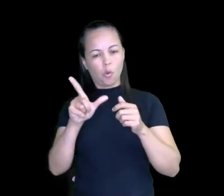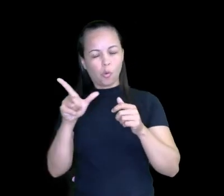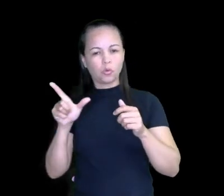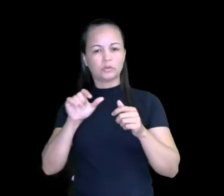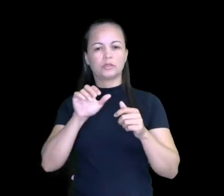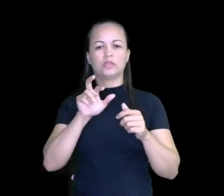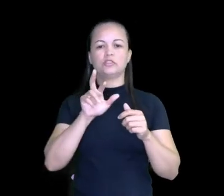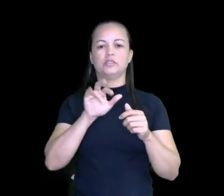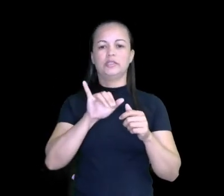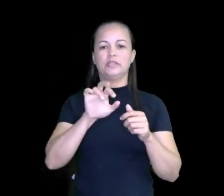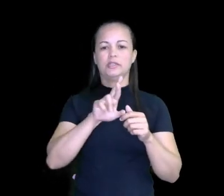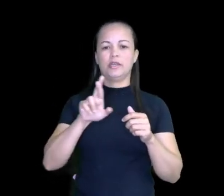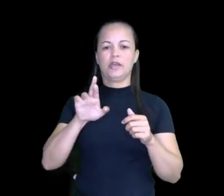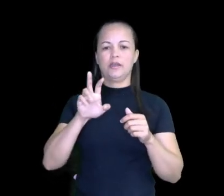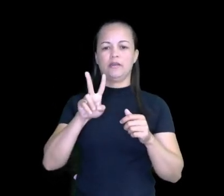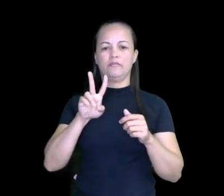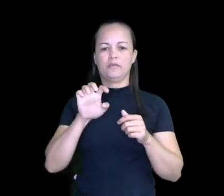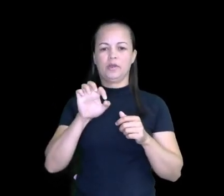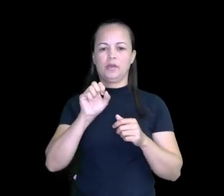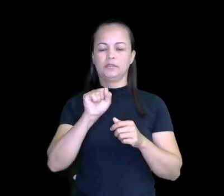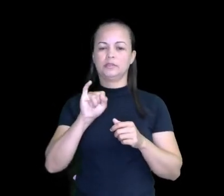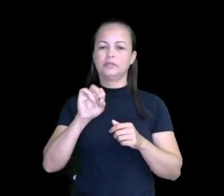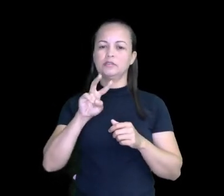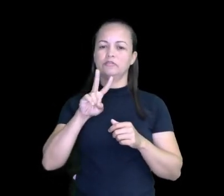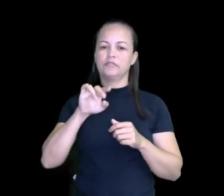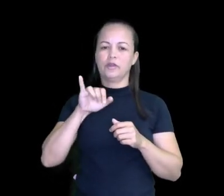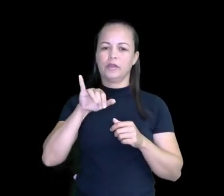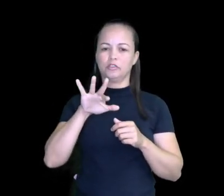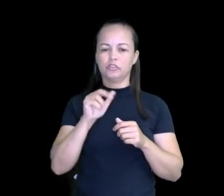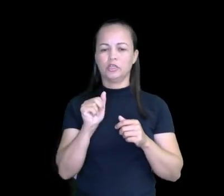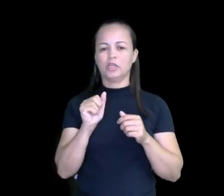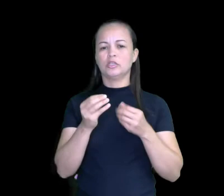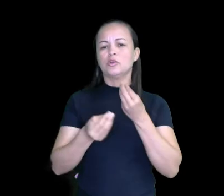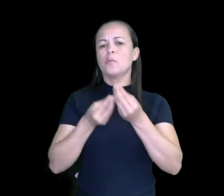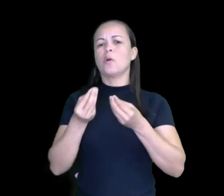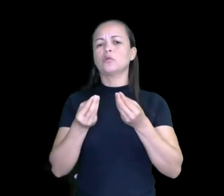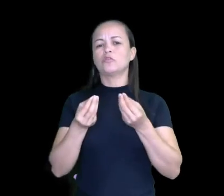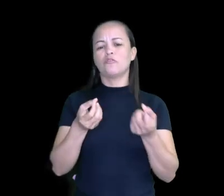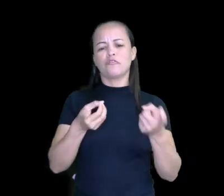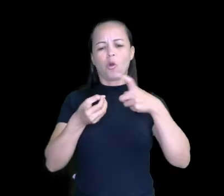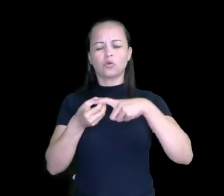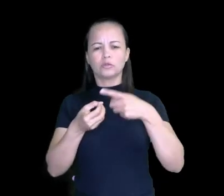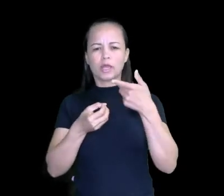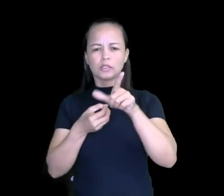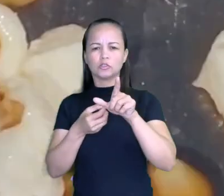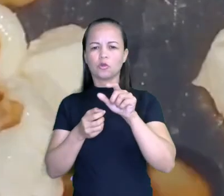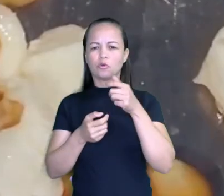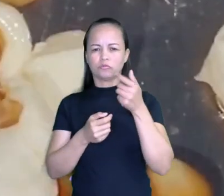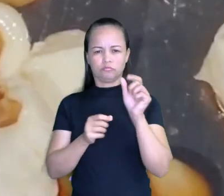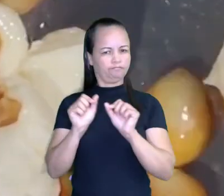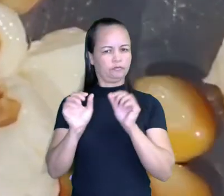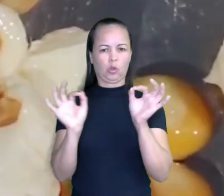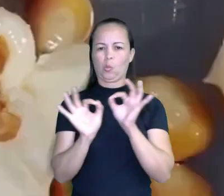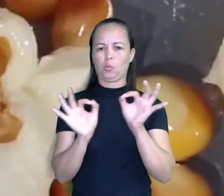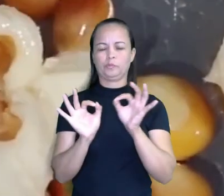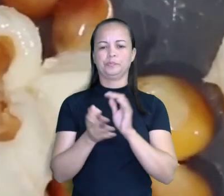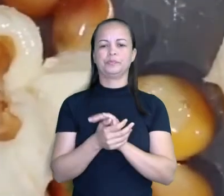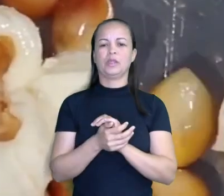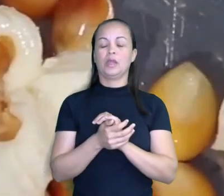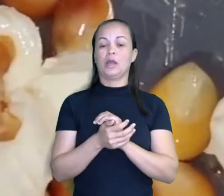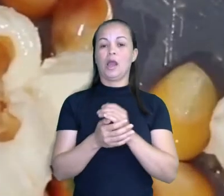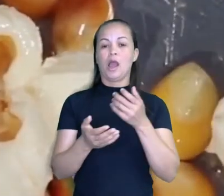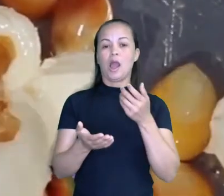substâncias são alteradas definitivamente, de modo que elas não podem mais voltar a ser como eram antes. É o que acontece